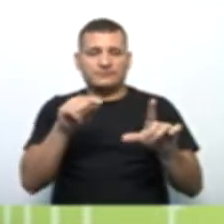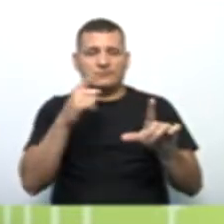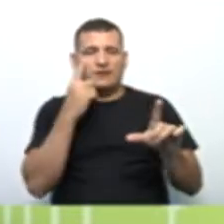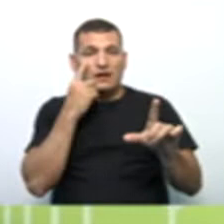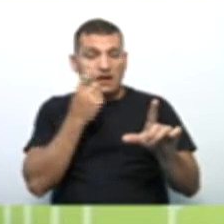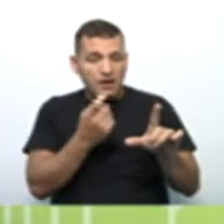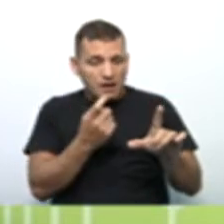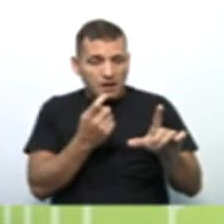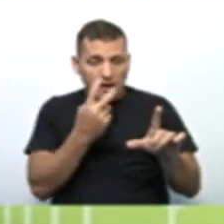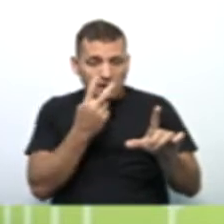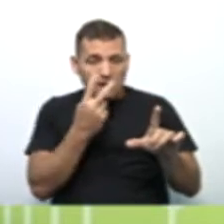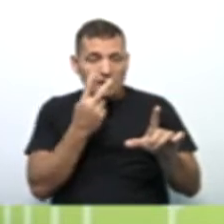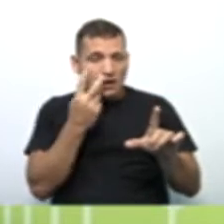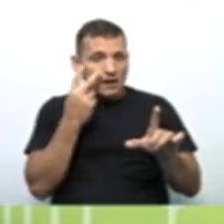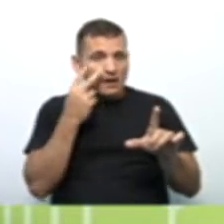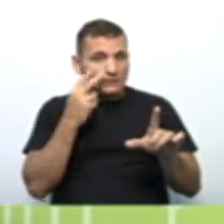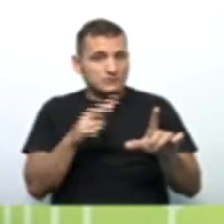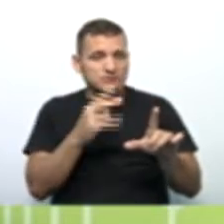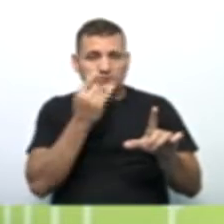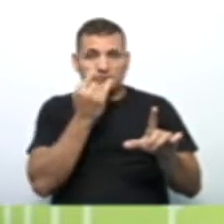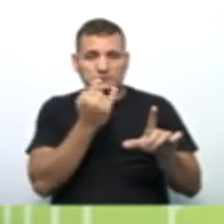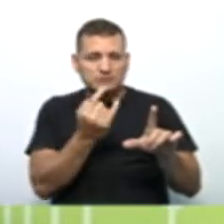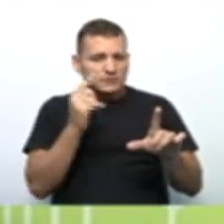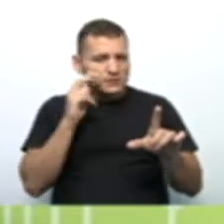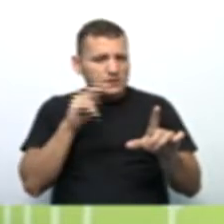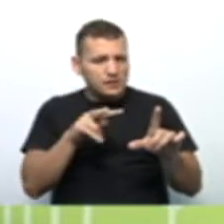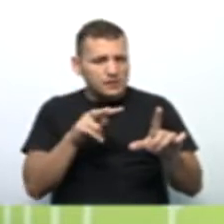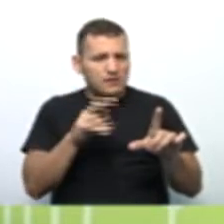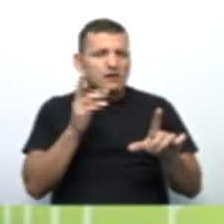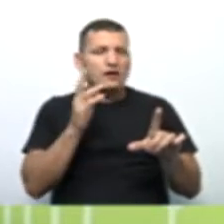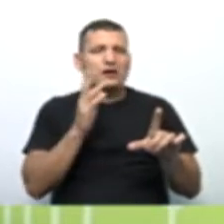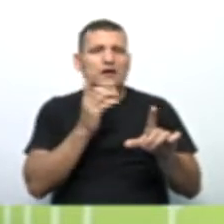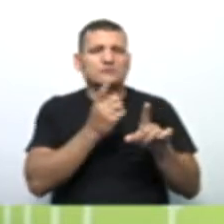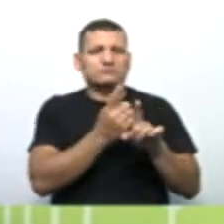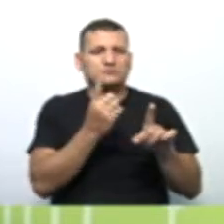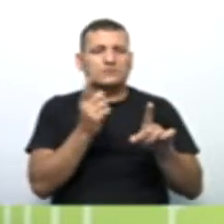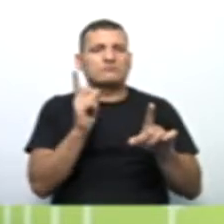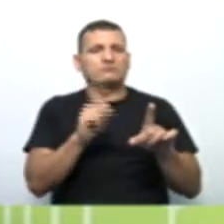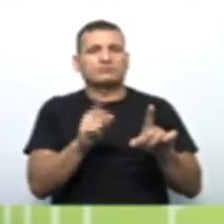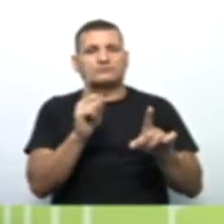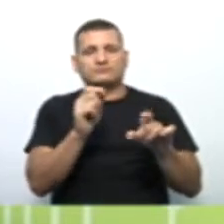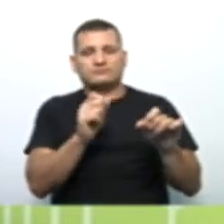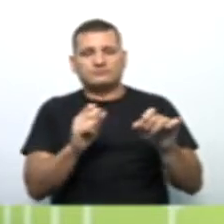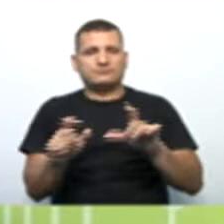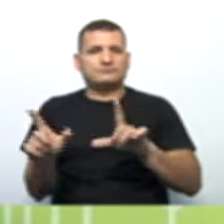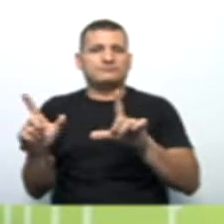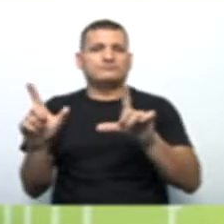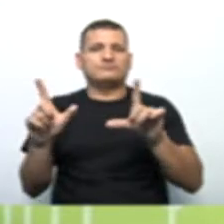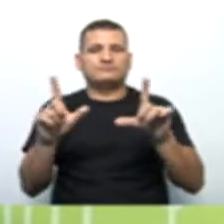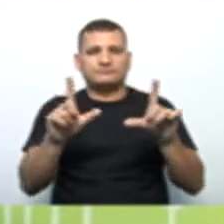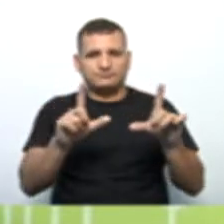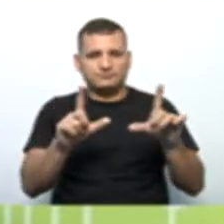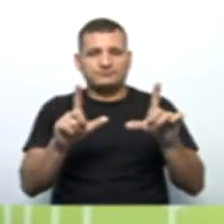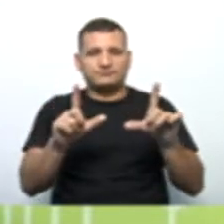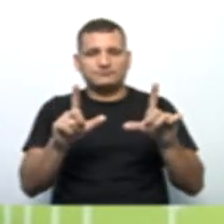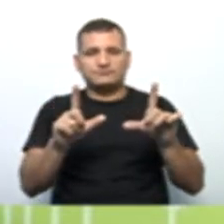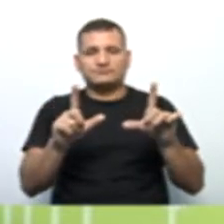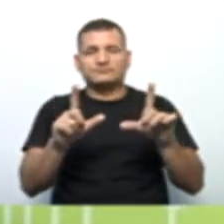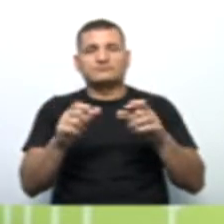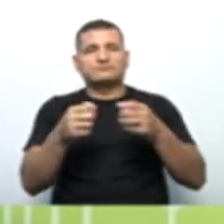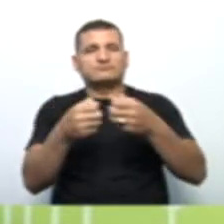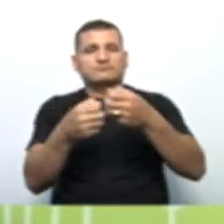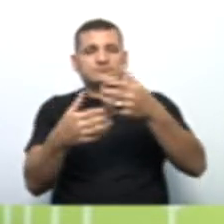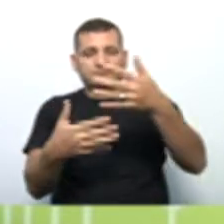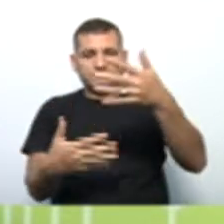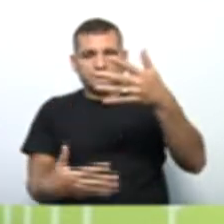todo aquele resumo se chama a atenção dela ela viu que aquilo que ela quer ela vai procurar um conhecimento mais a hora que ela vai entrar naquela página onde você